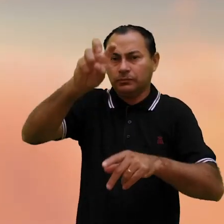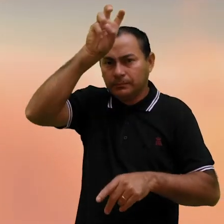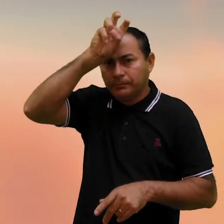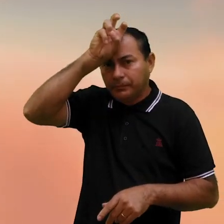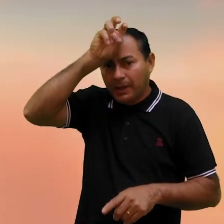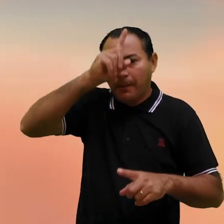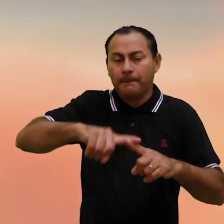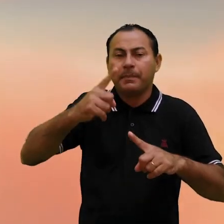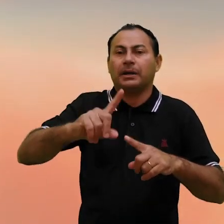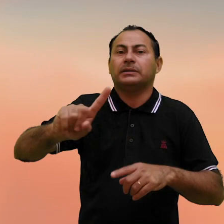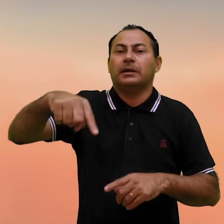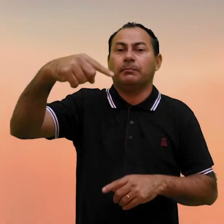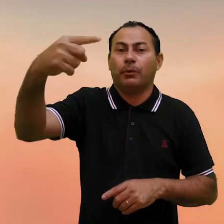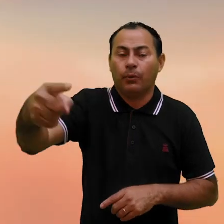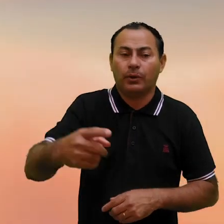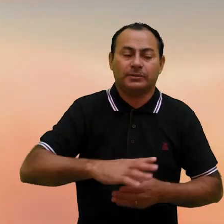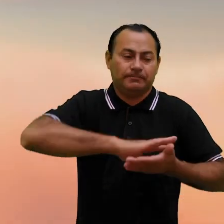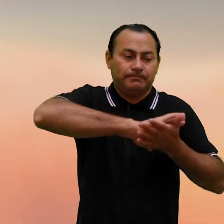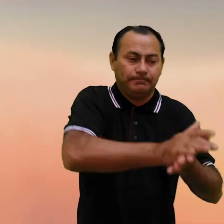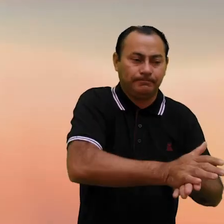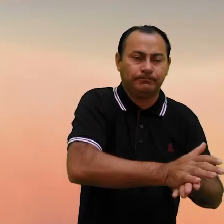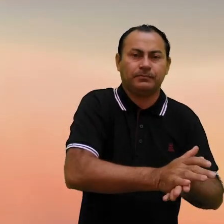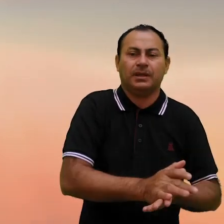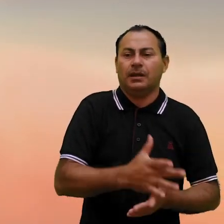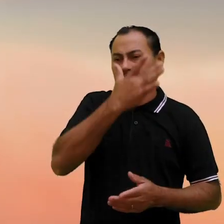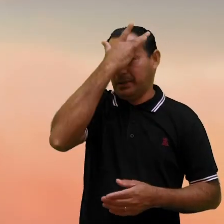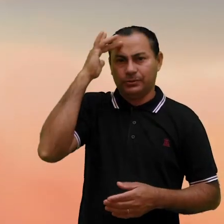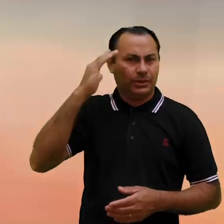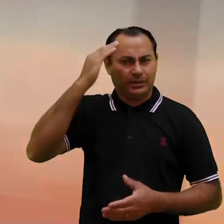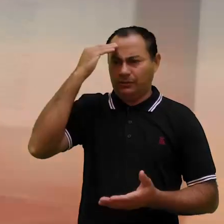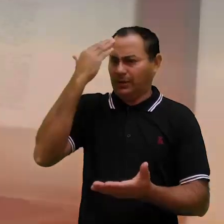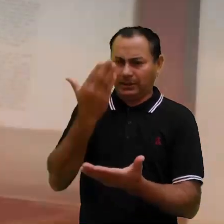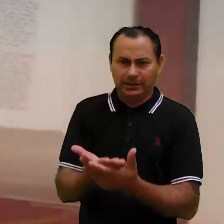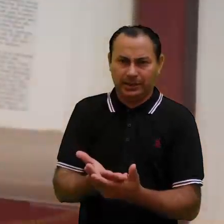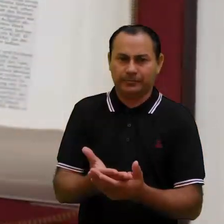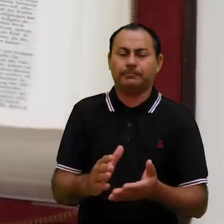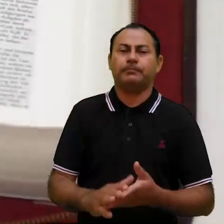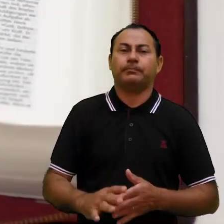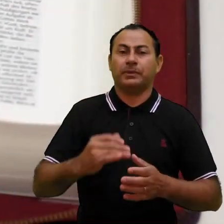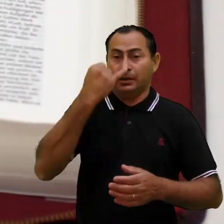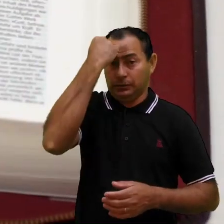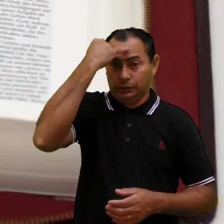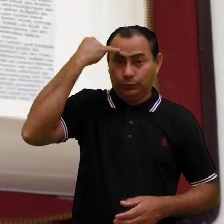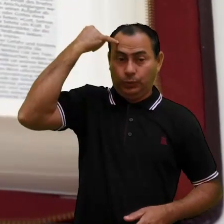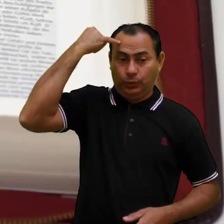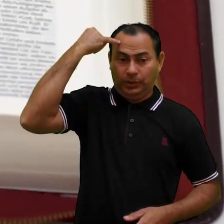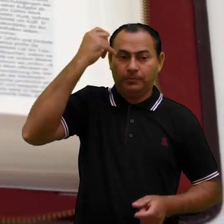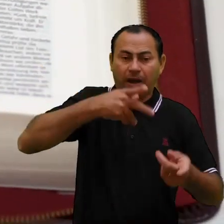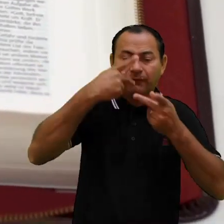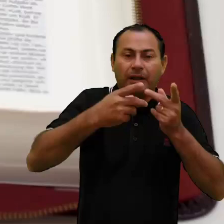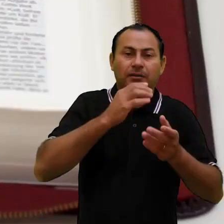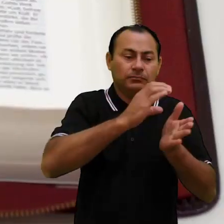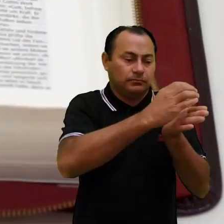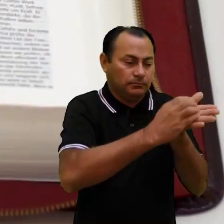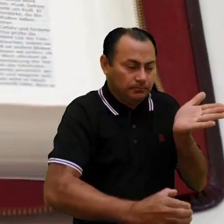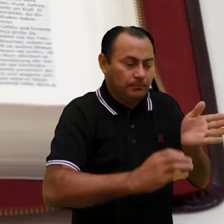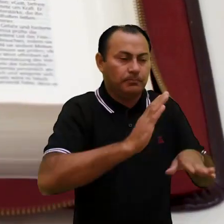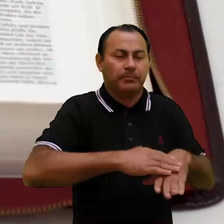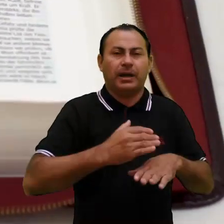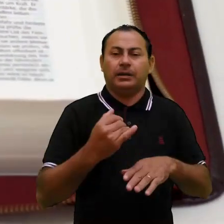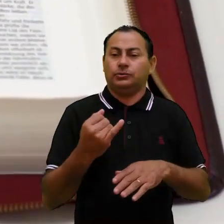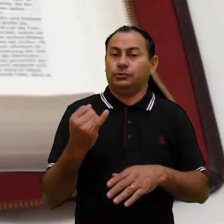Egito, mas posteriormente destruiu os que não creram. Judas aqui evoca um dos capítulos